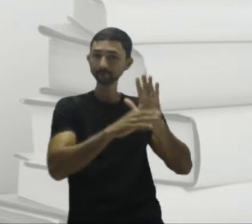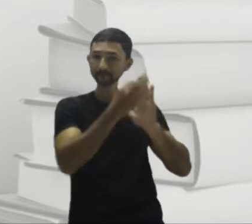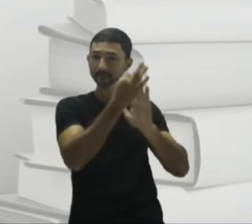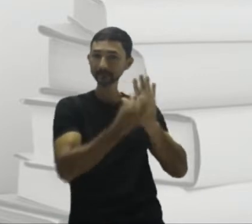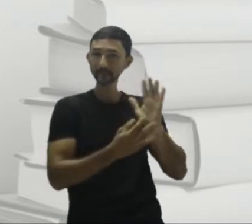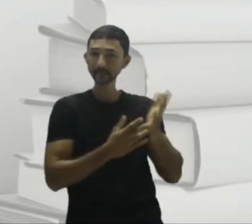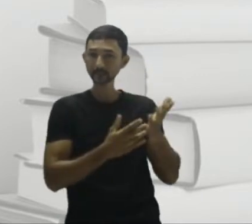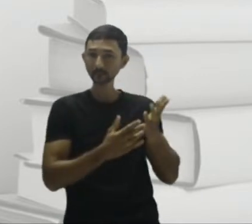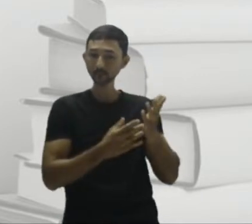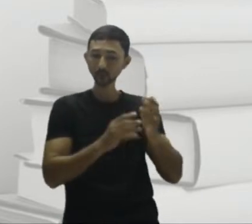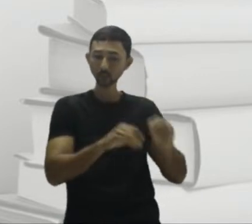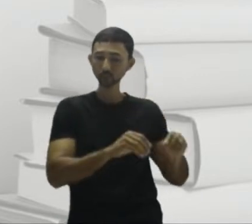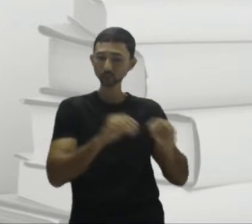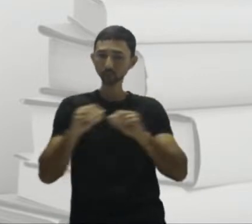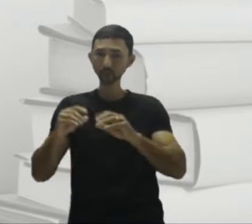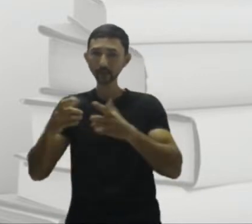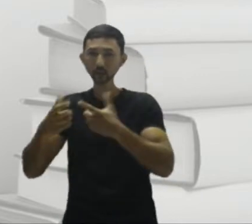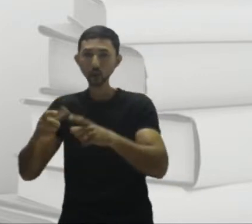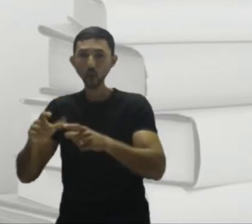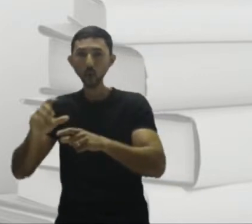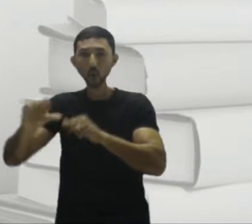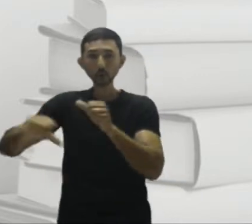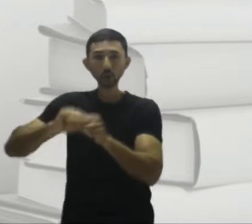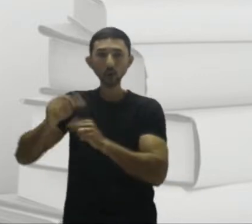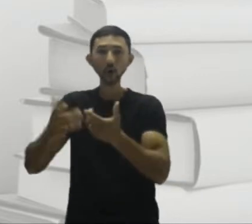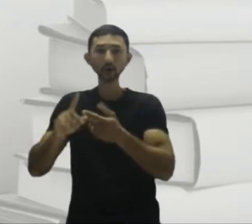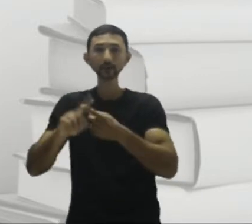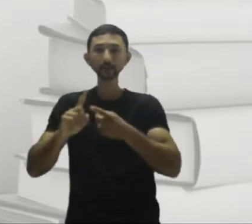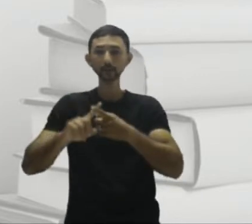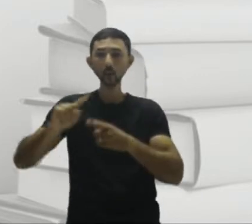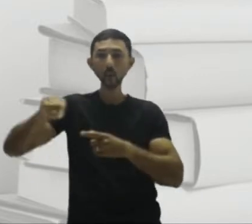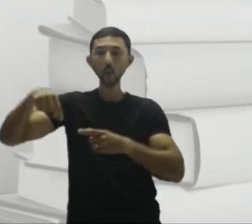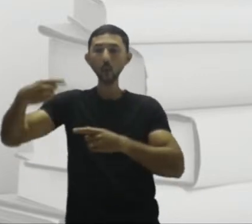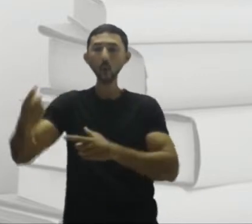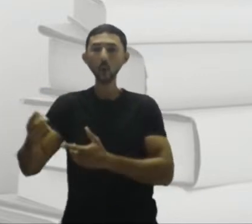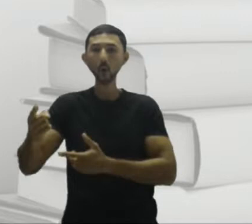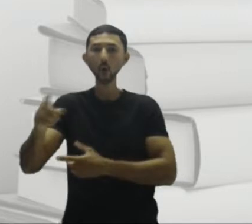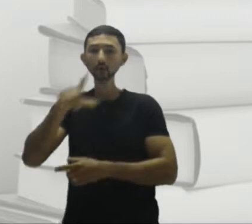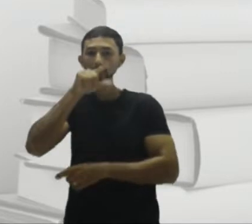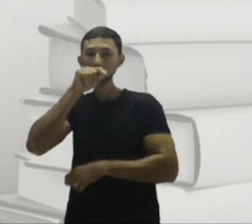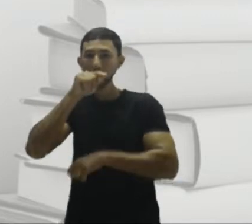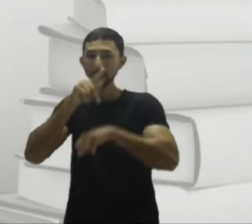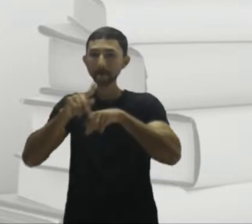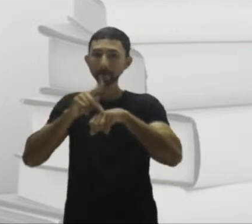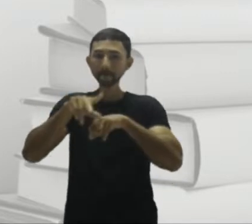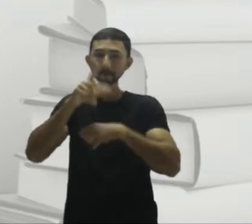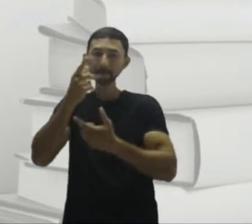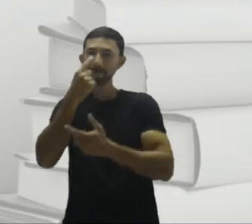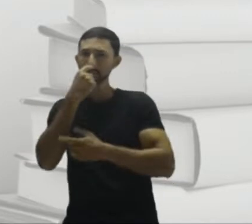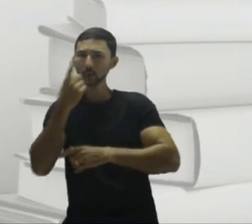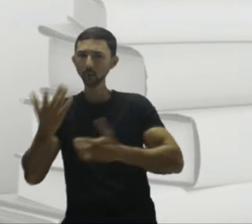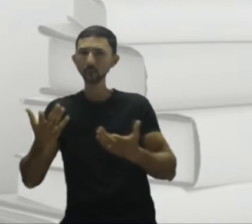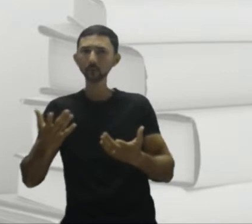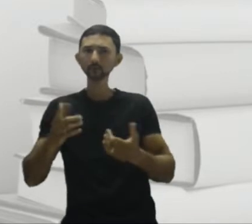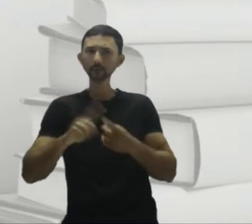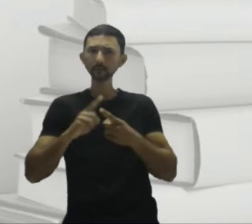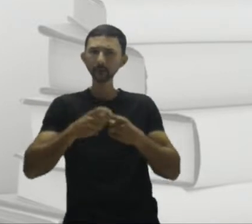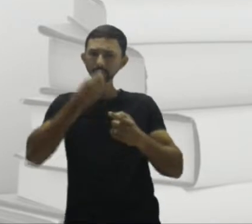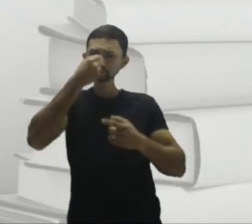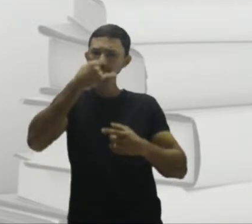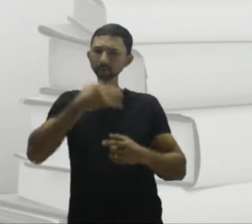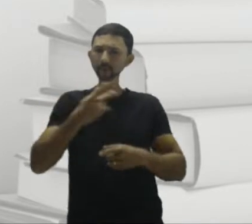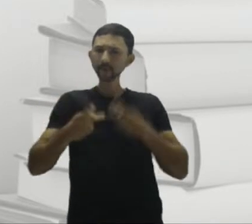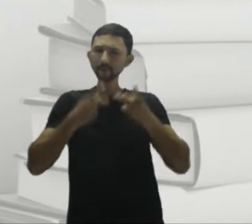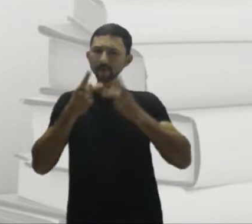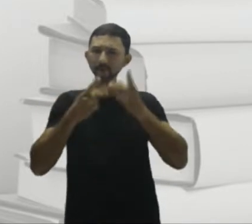de lugar. E tenho a presença de mais um personagem. Quer dizer, outro urubu, tem até a presença de um discurso